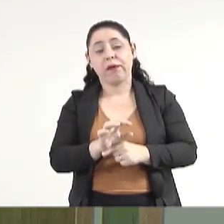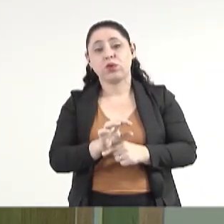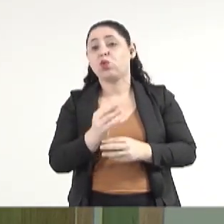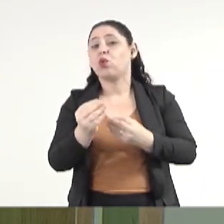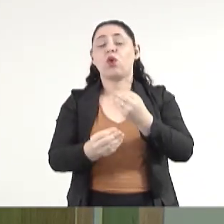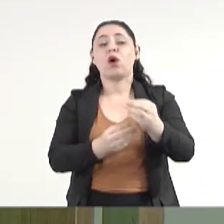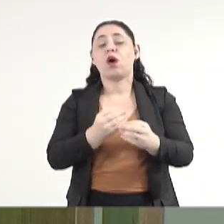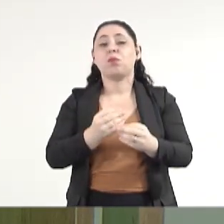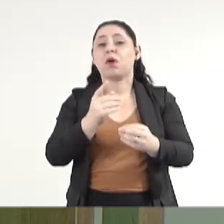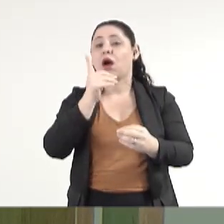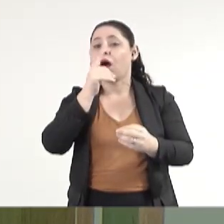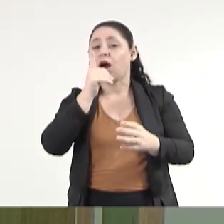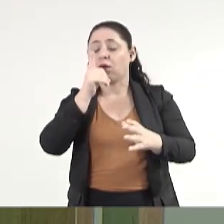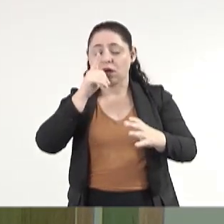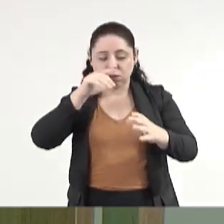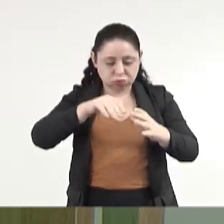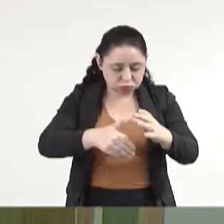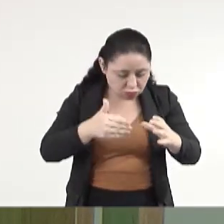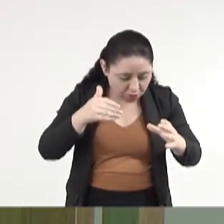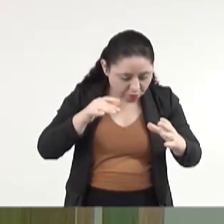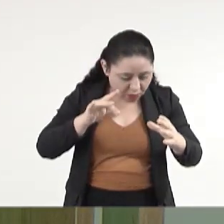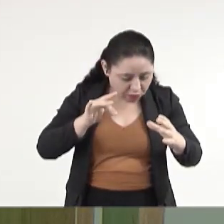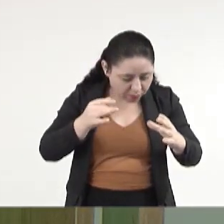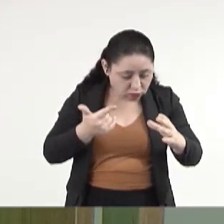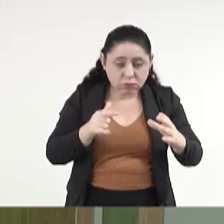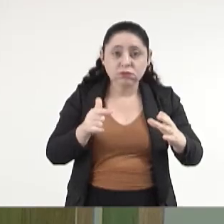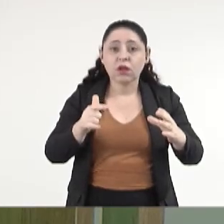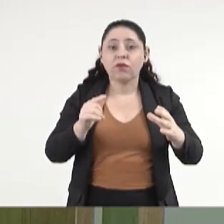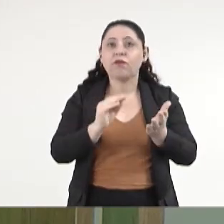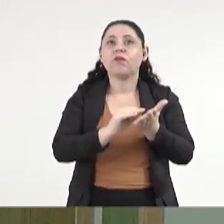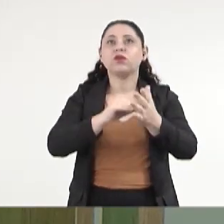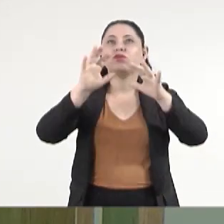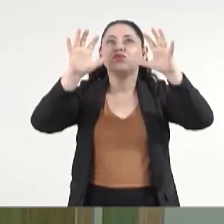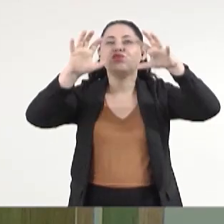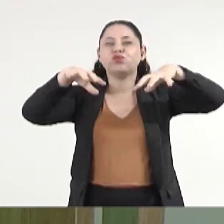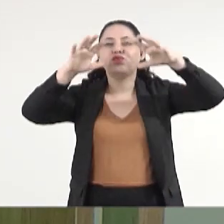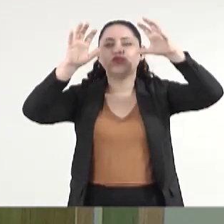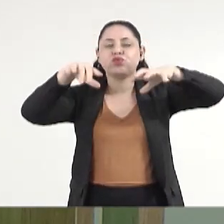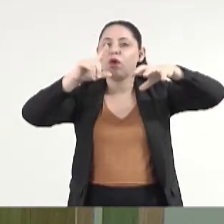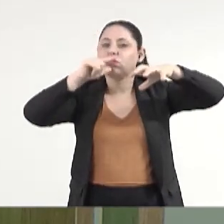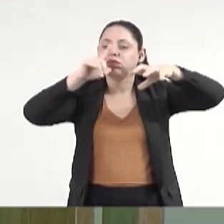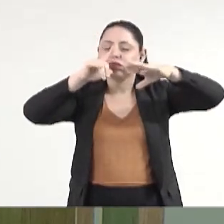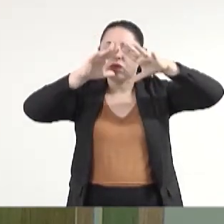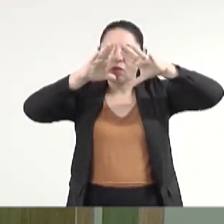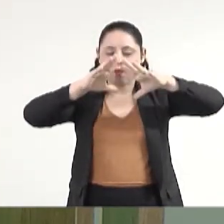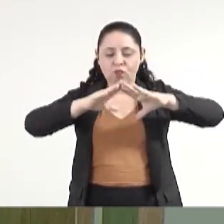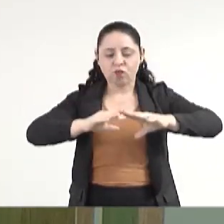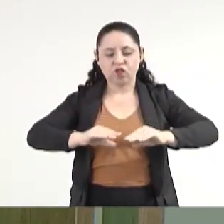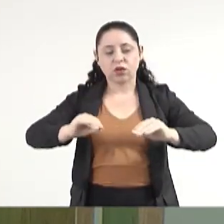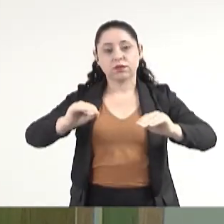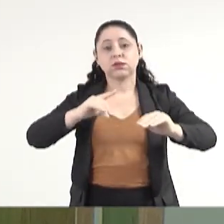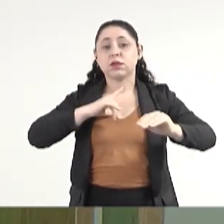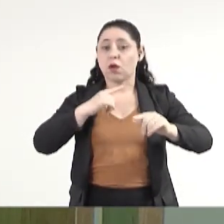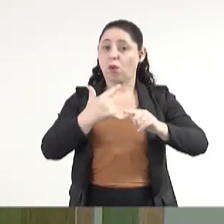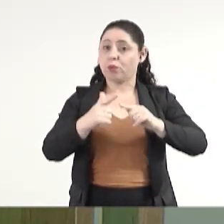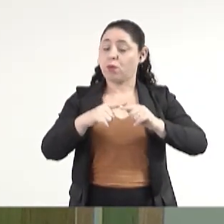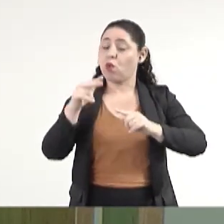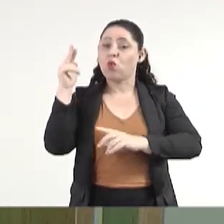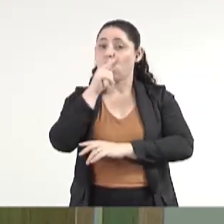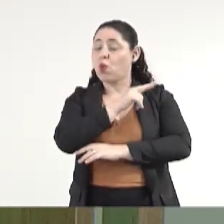com poços que não tinham mais água, com a falta de chuva, os rios que estão secando. Nós temos um